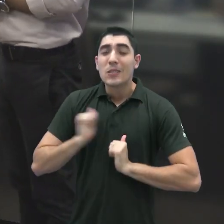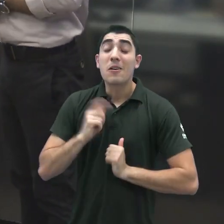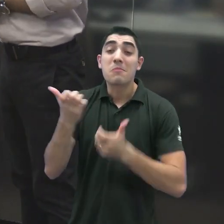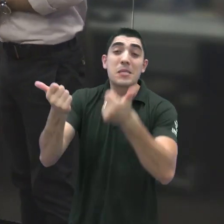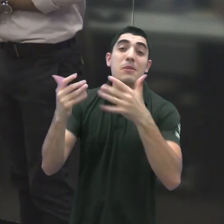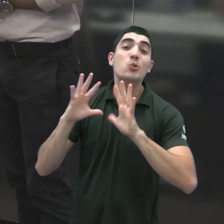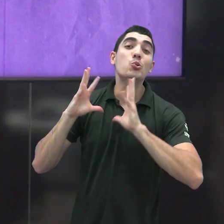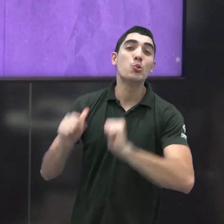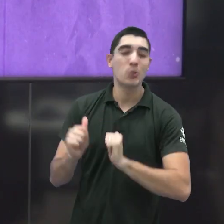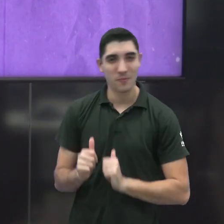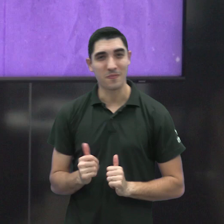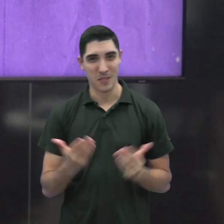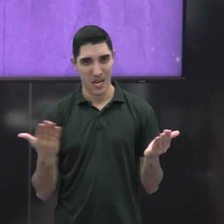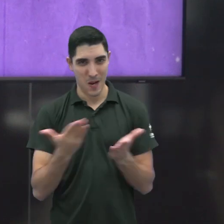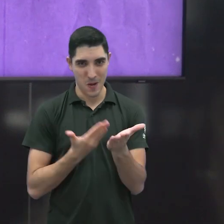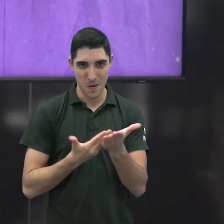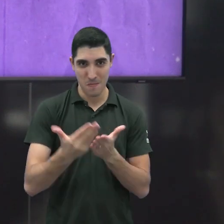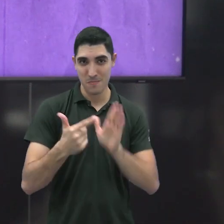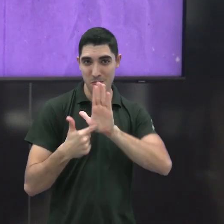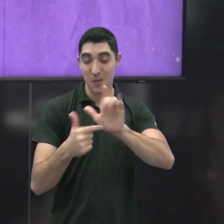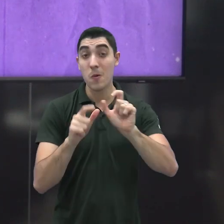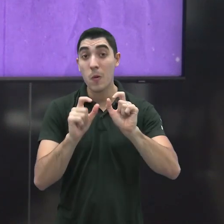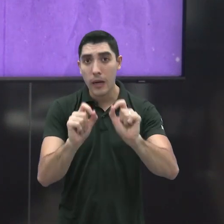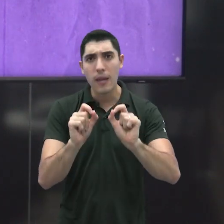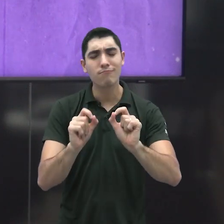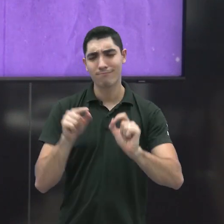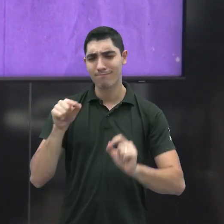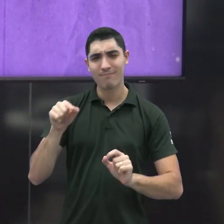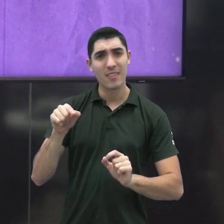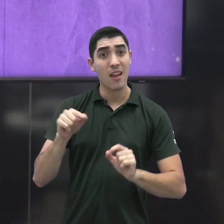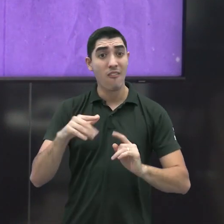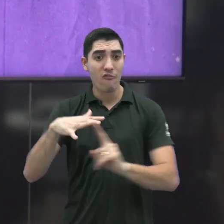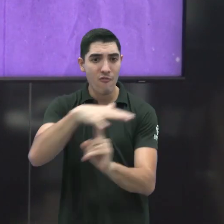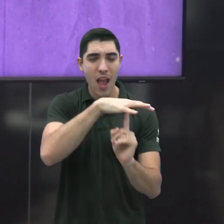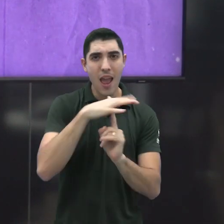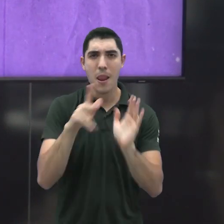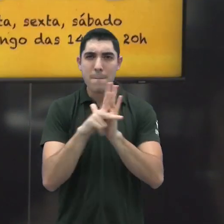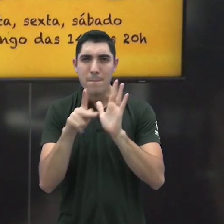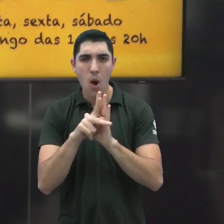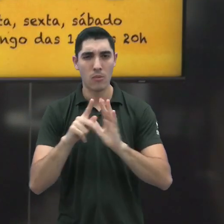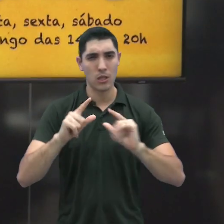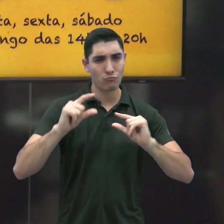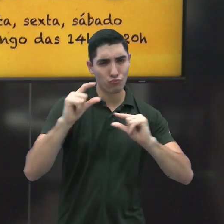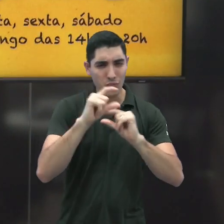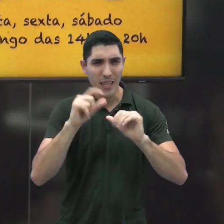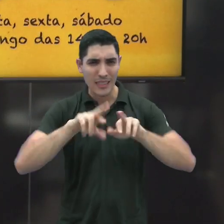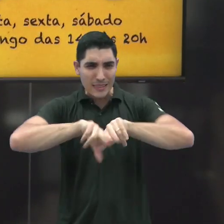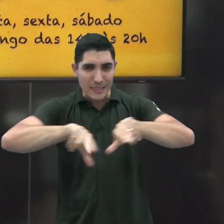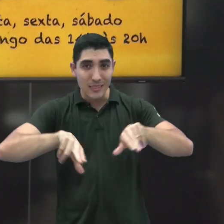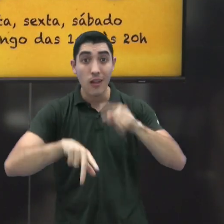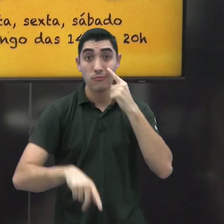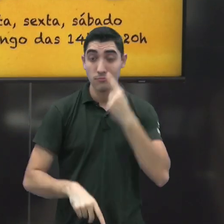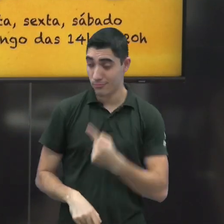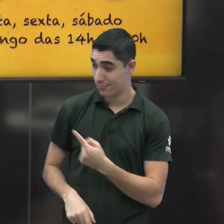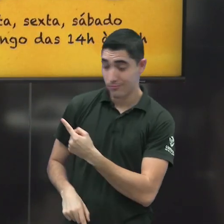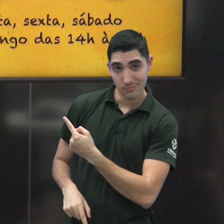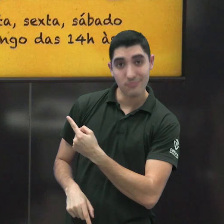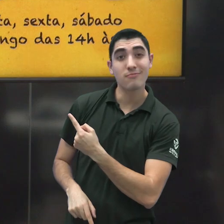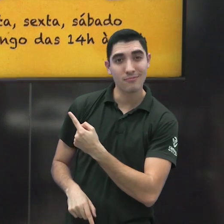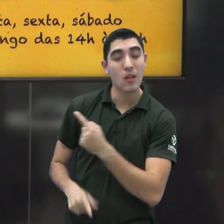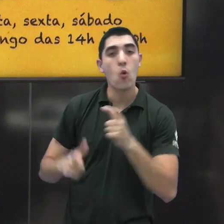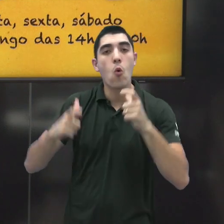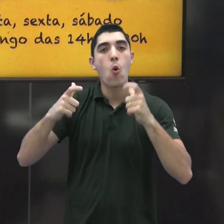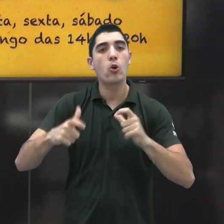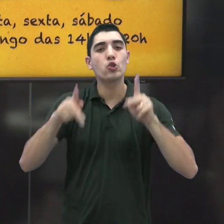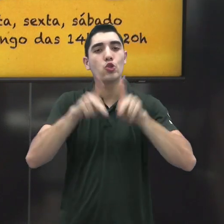hein? Então vamos lá. A gente começa a agenda dessa semana com uma super feira geek que tá rolando lá no Shopping Jardim Oriente. É a Expo